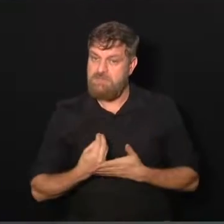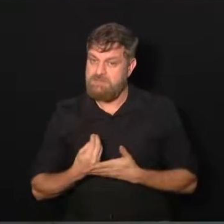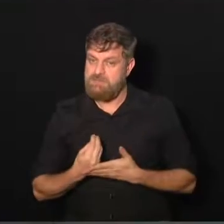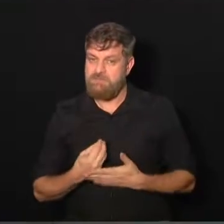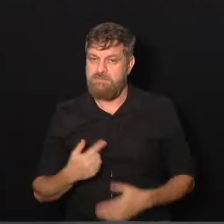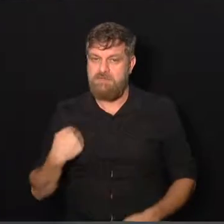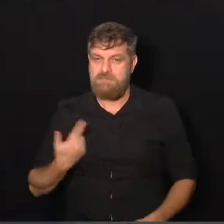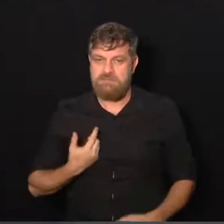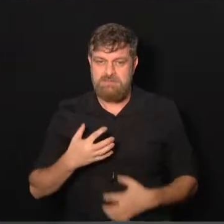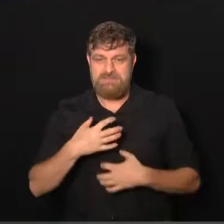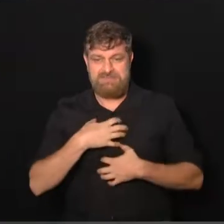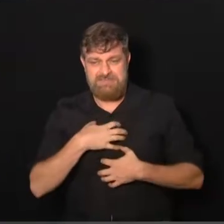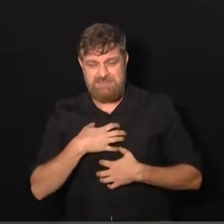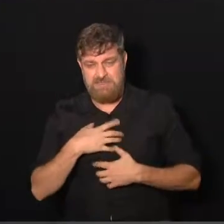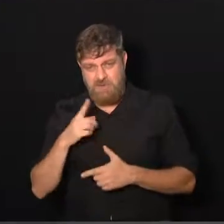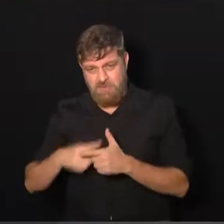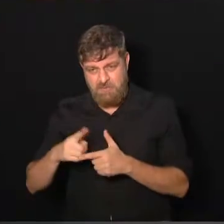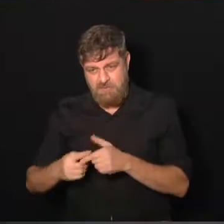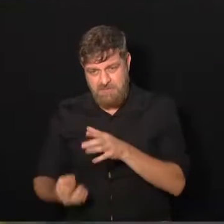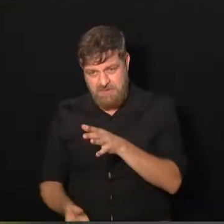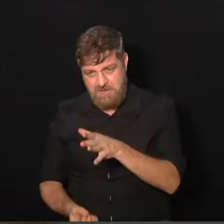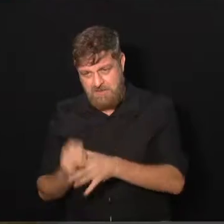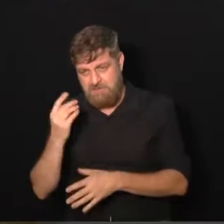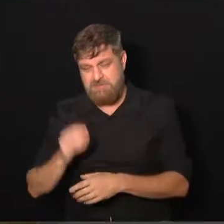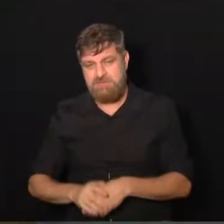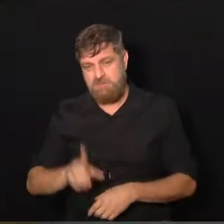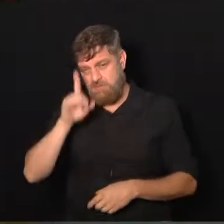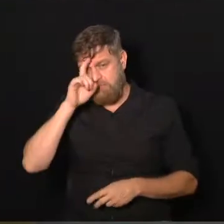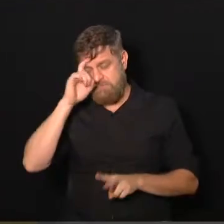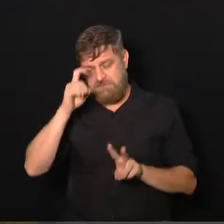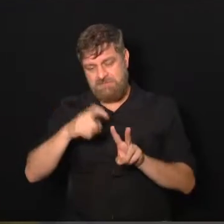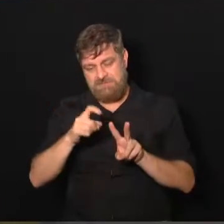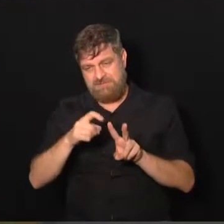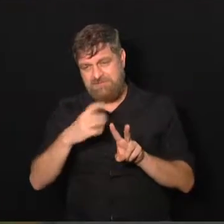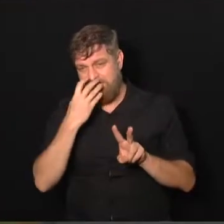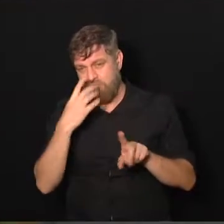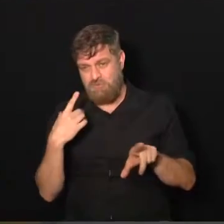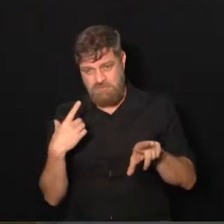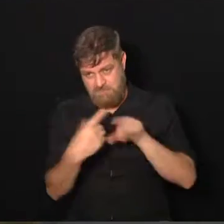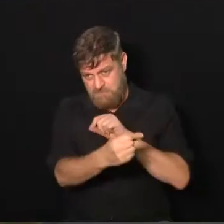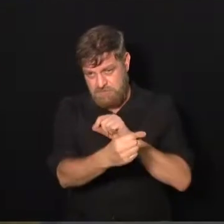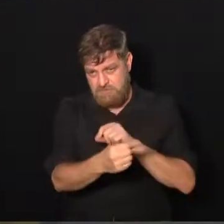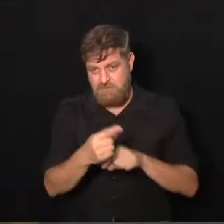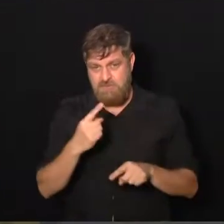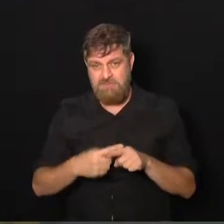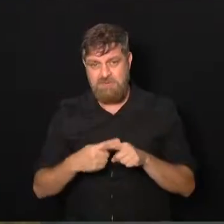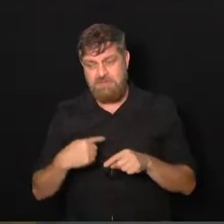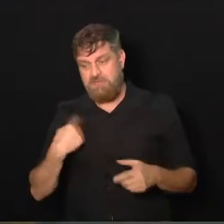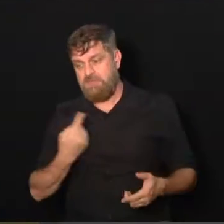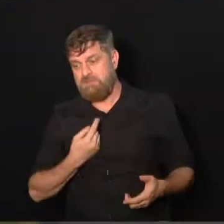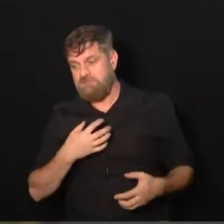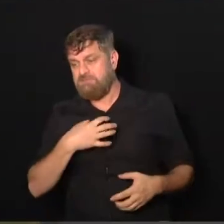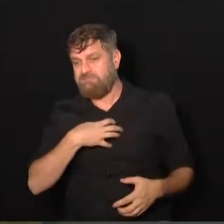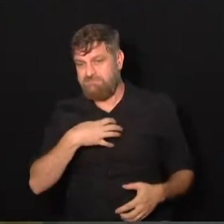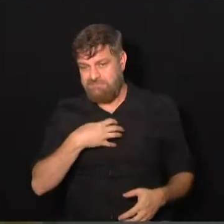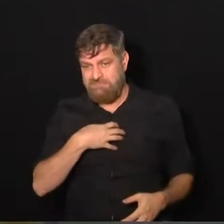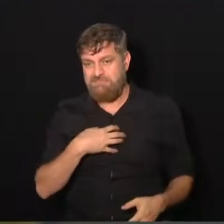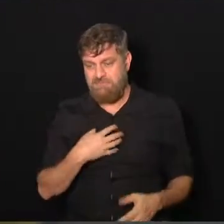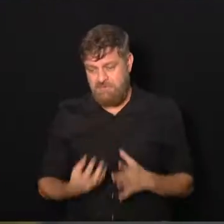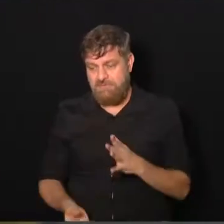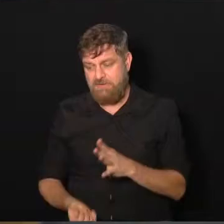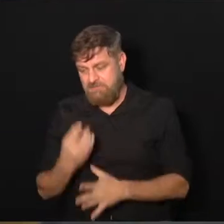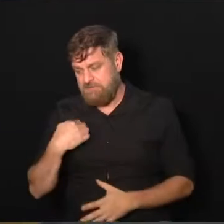bastante sensível ao caso das clínicas e tudo, porque é o que está doendo agora no momento, é o que está